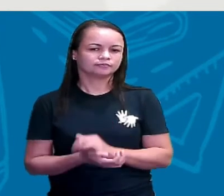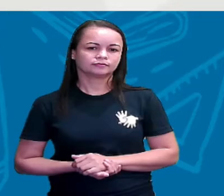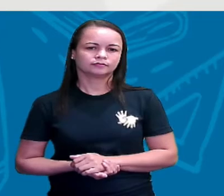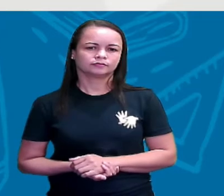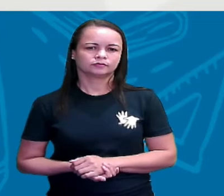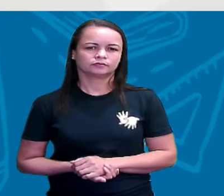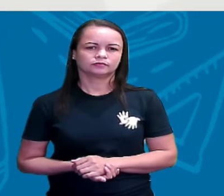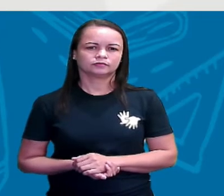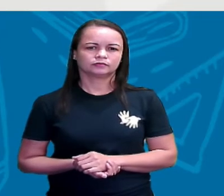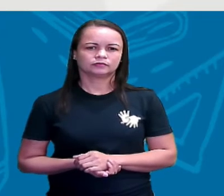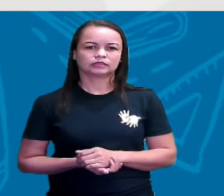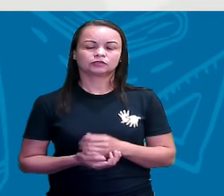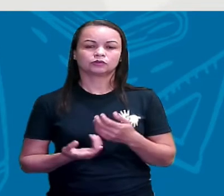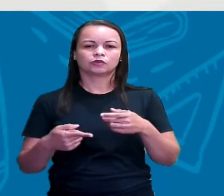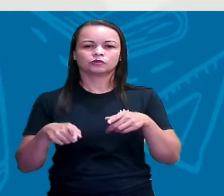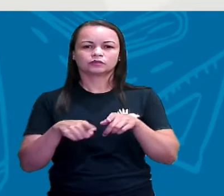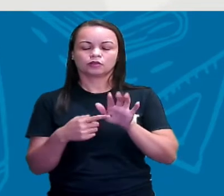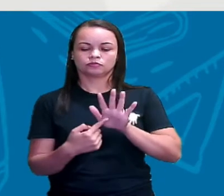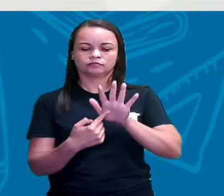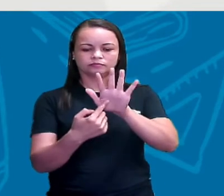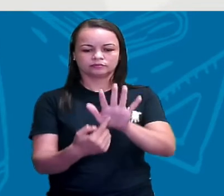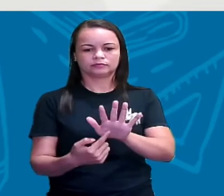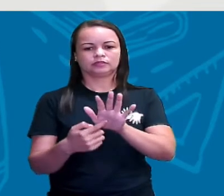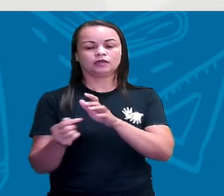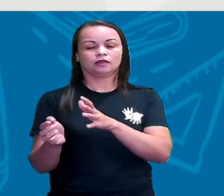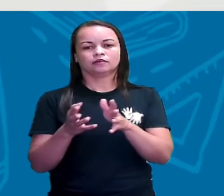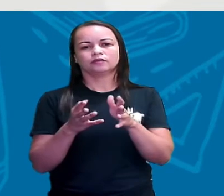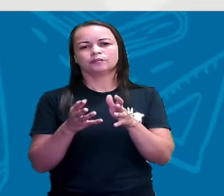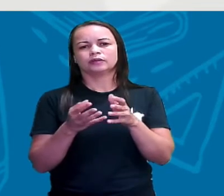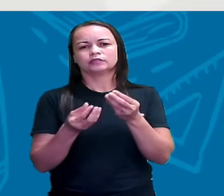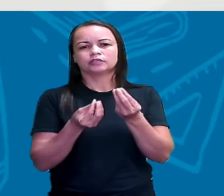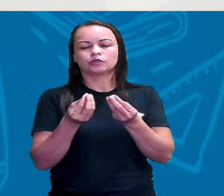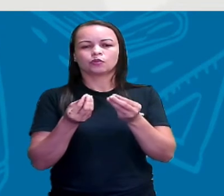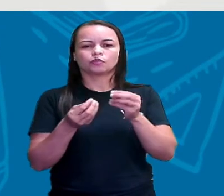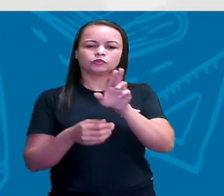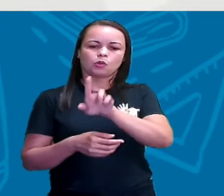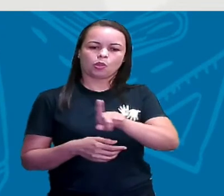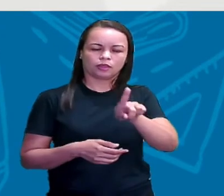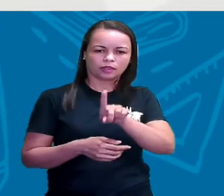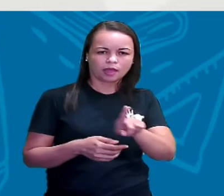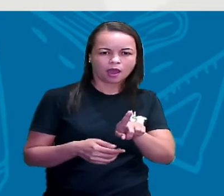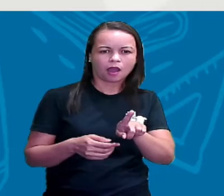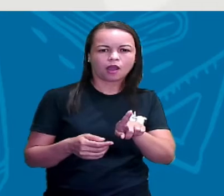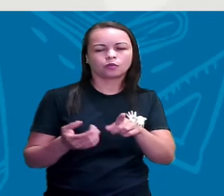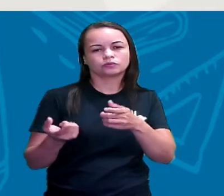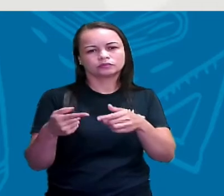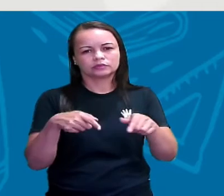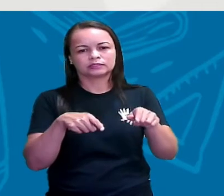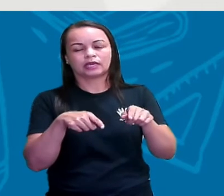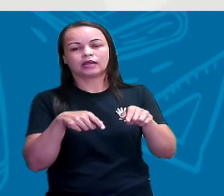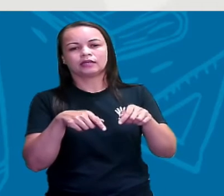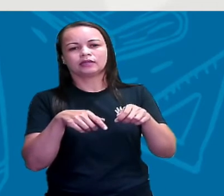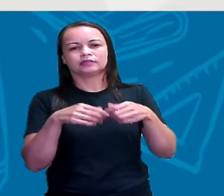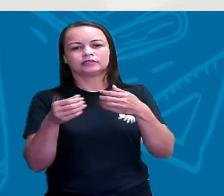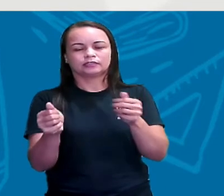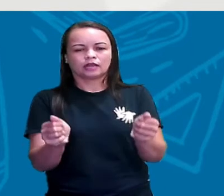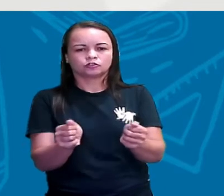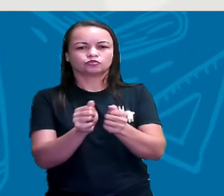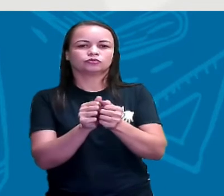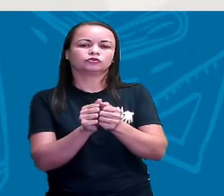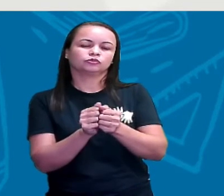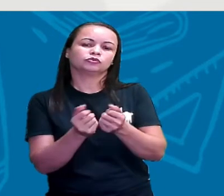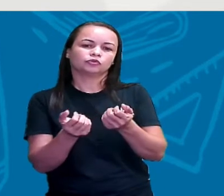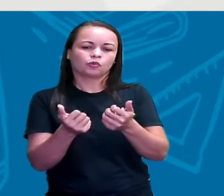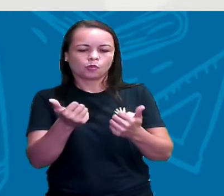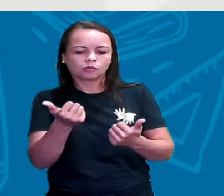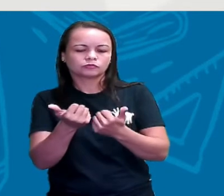na forma infinitiva e coloquei apenas a partícula de negação acompanhado do did, que é o auxiliar.